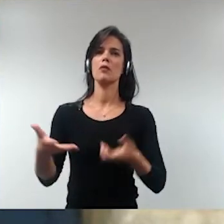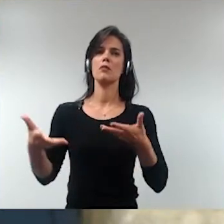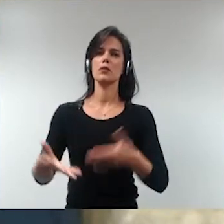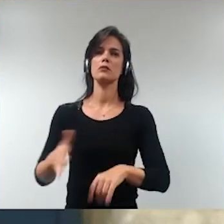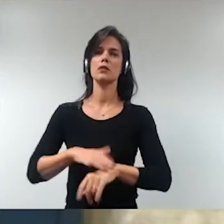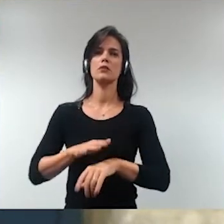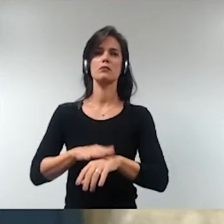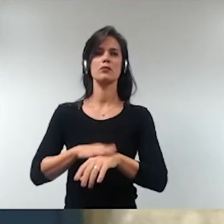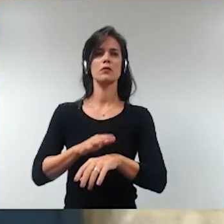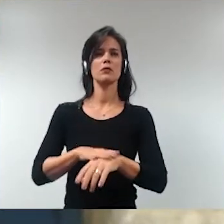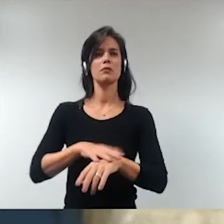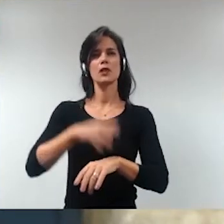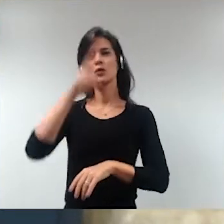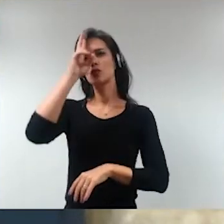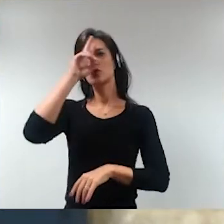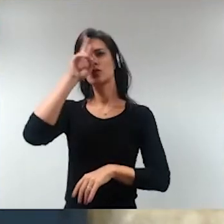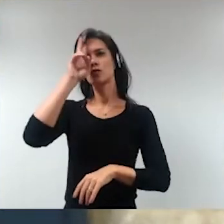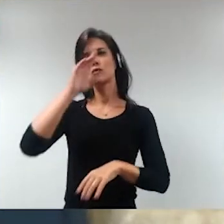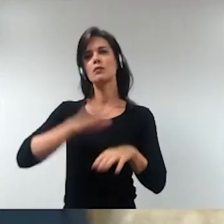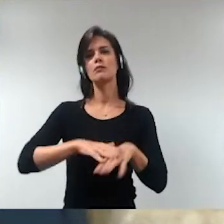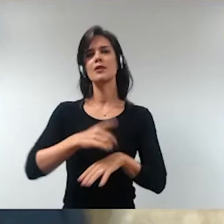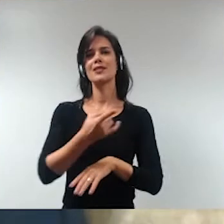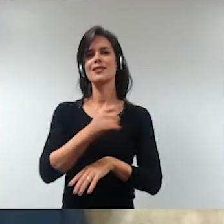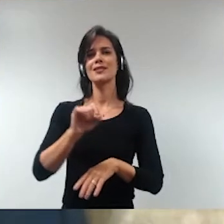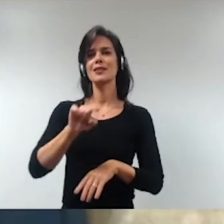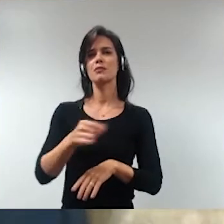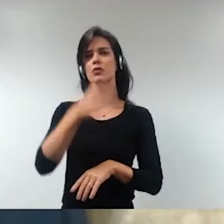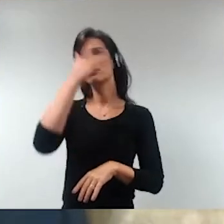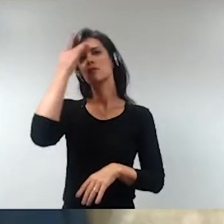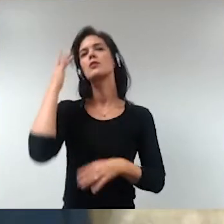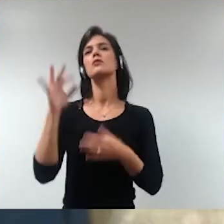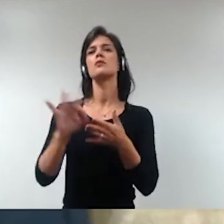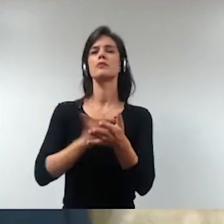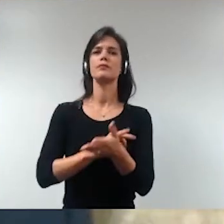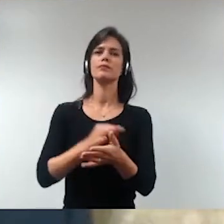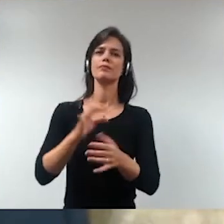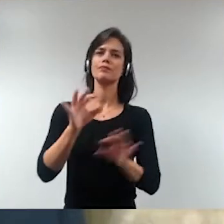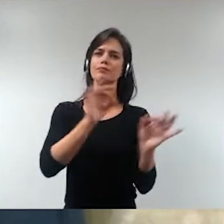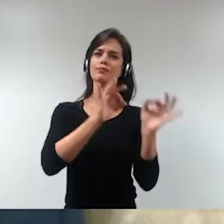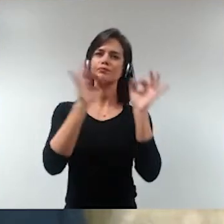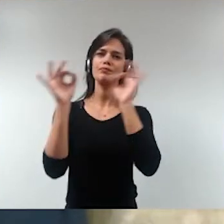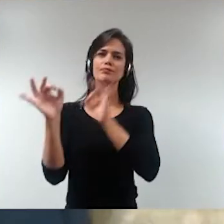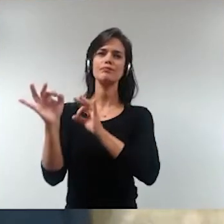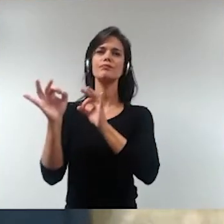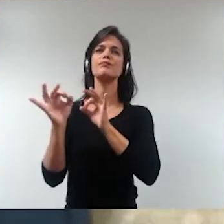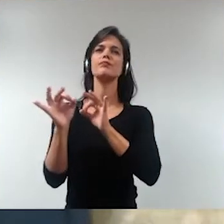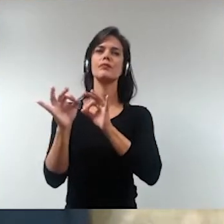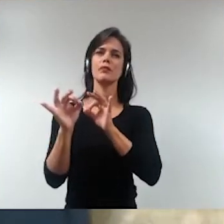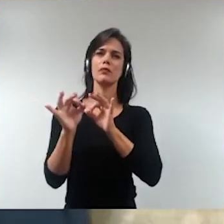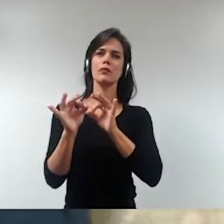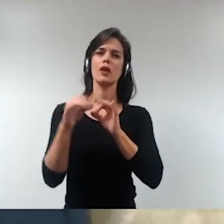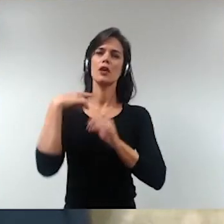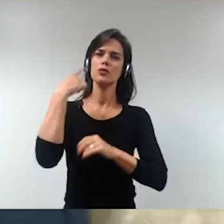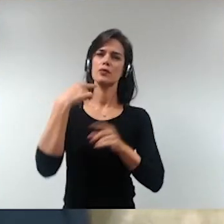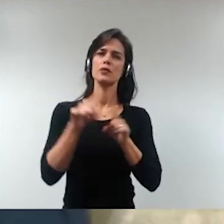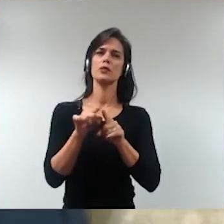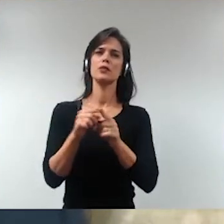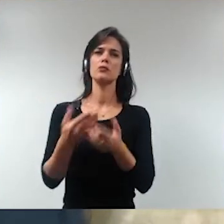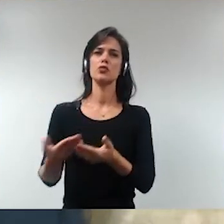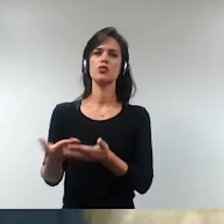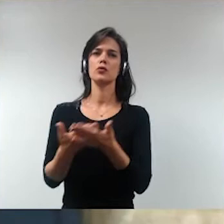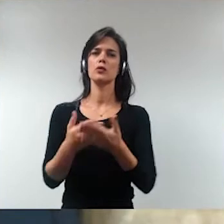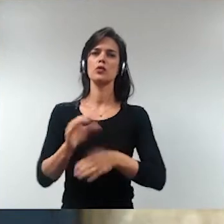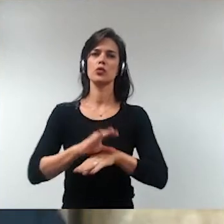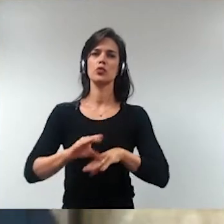histórico, onde se reúne aí mais de 100 mil participantes, entre advogados e estudantes. Realmente é um evento